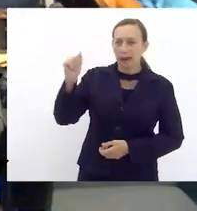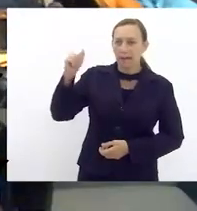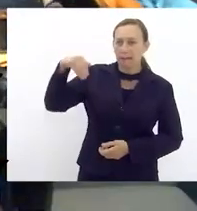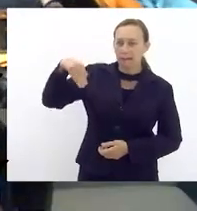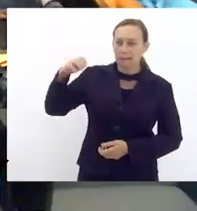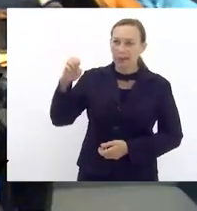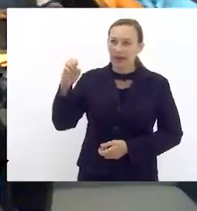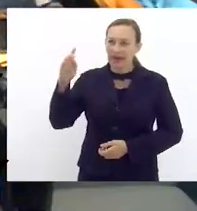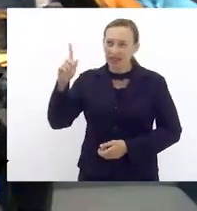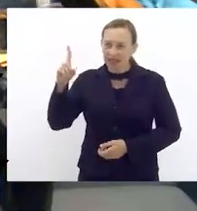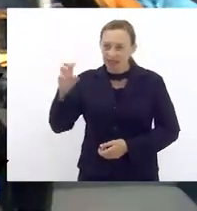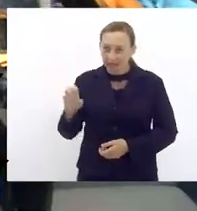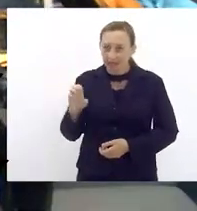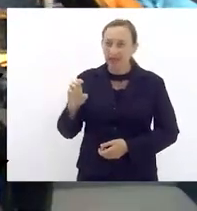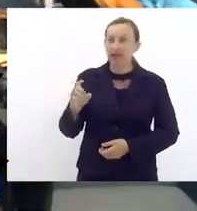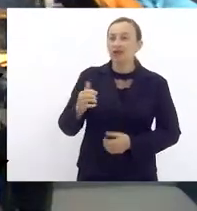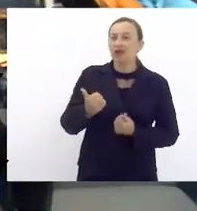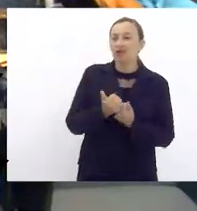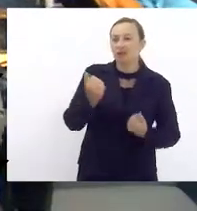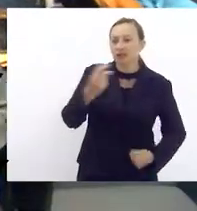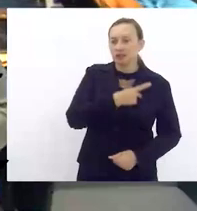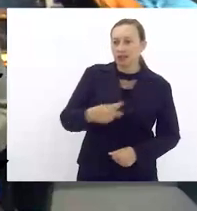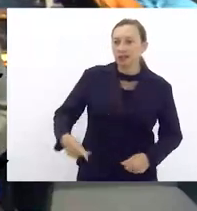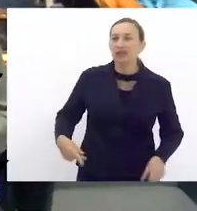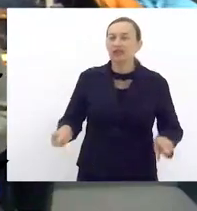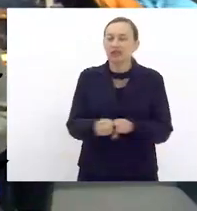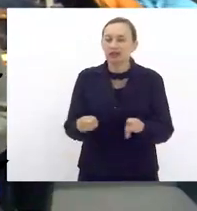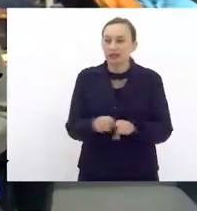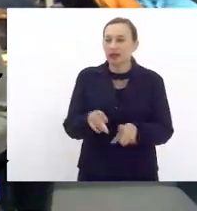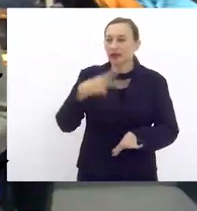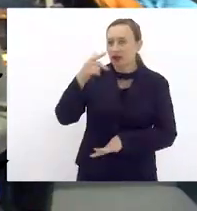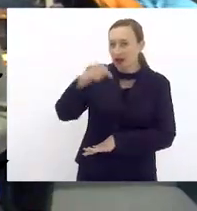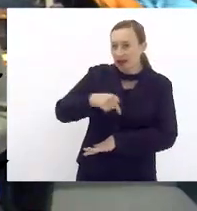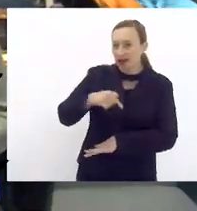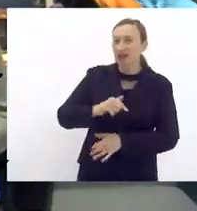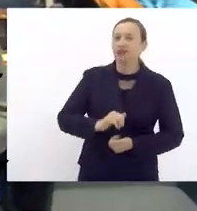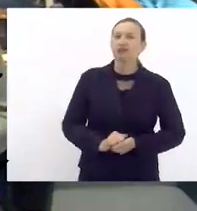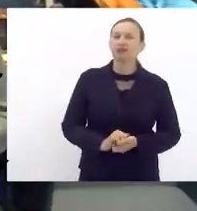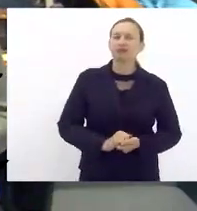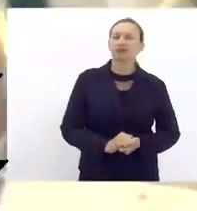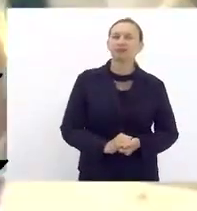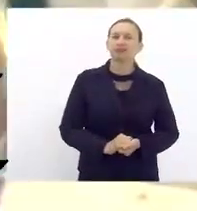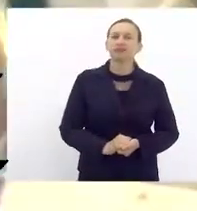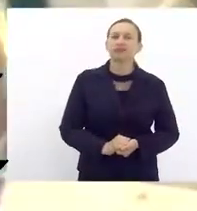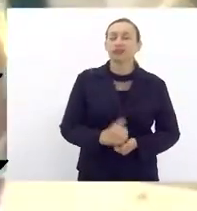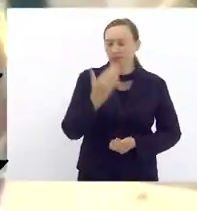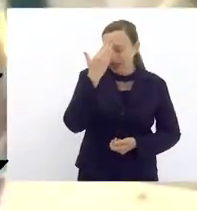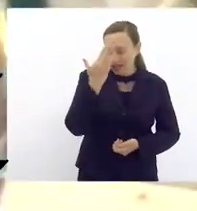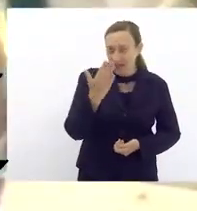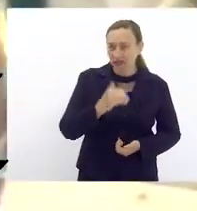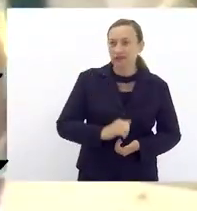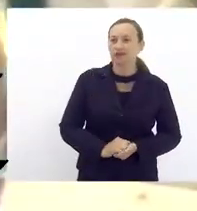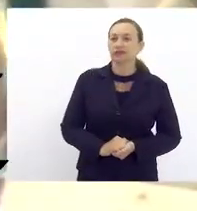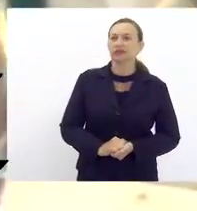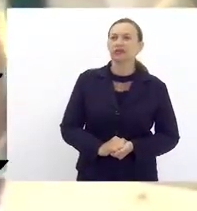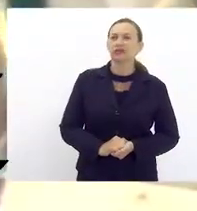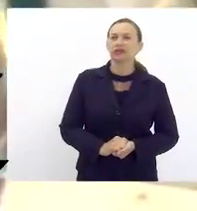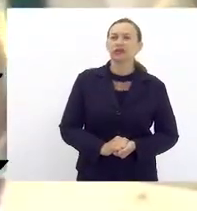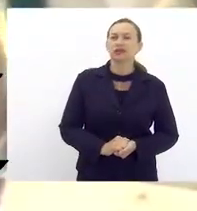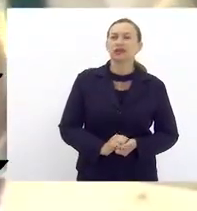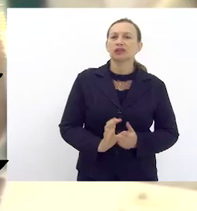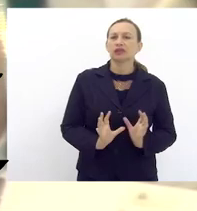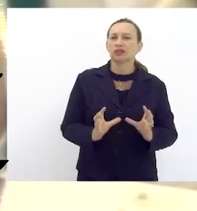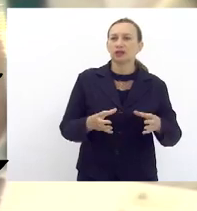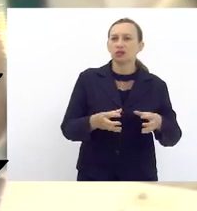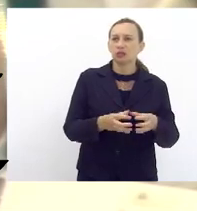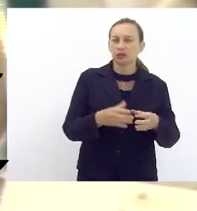que depois vice-presidente depois vai fazer uma fala aqui também com a gente está listado para fazer uma fala obrigado que é da comunidade